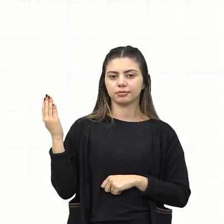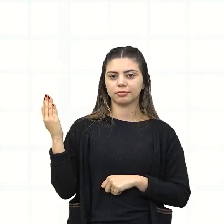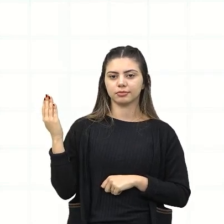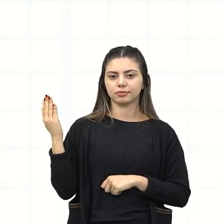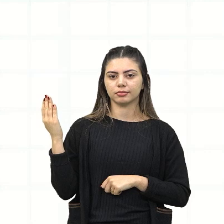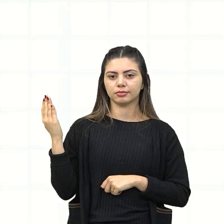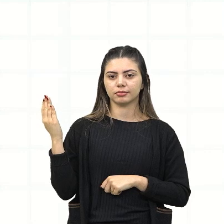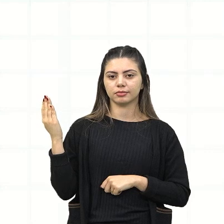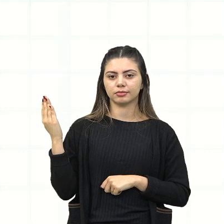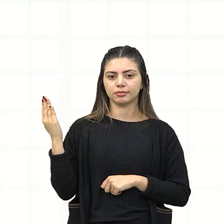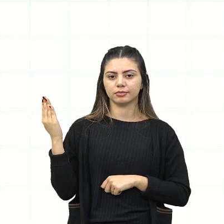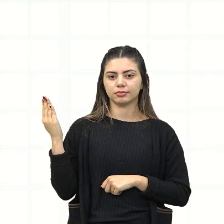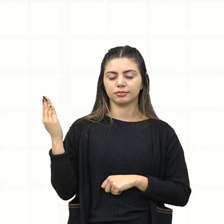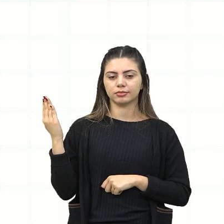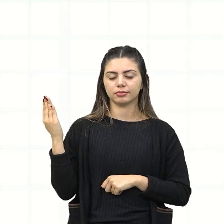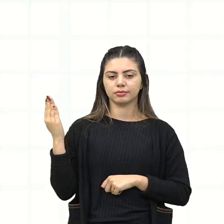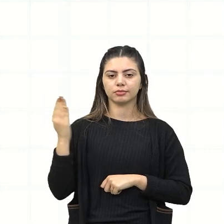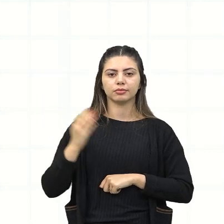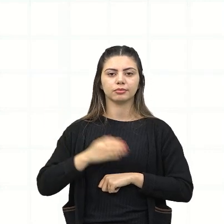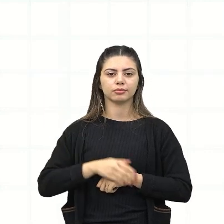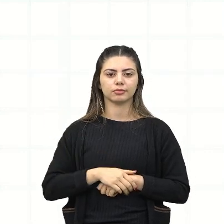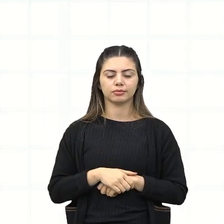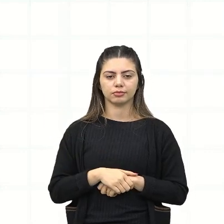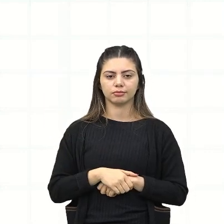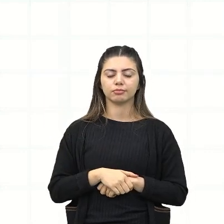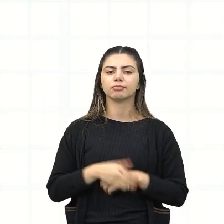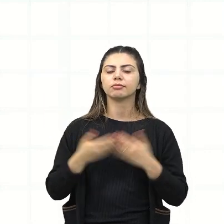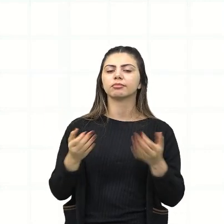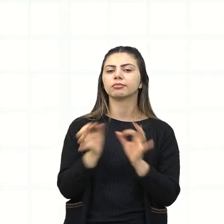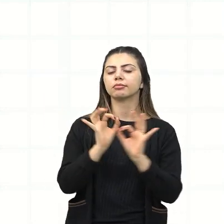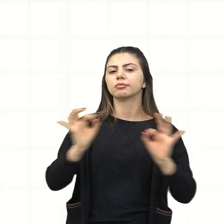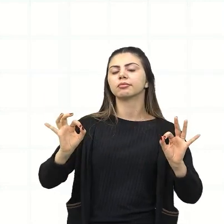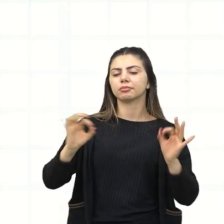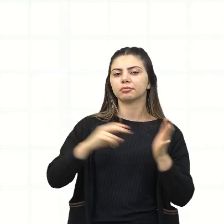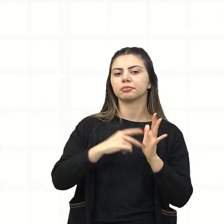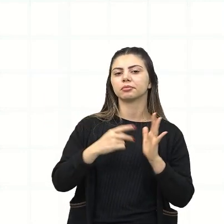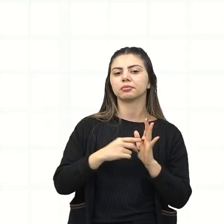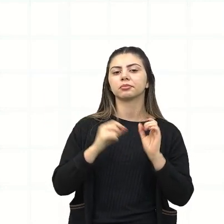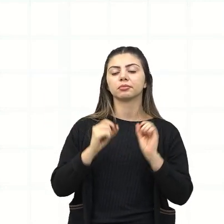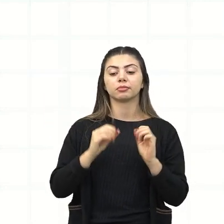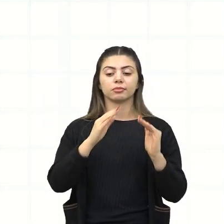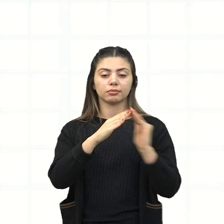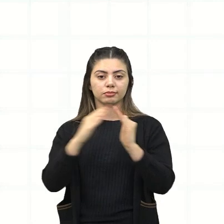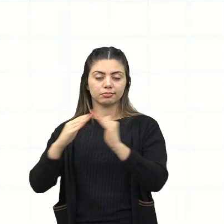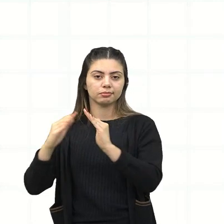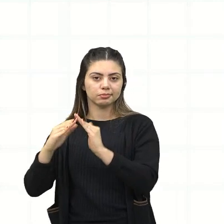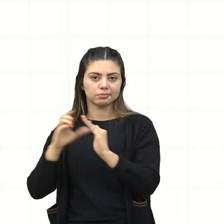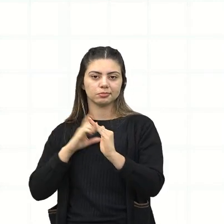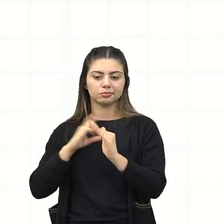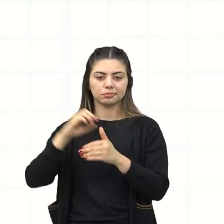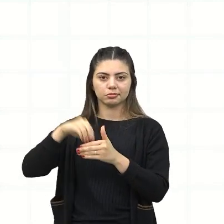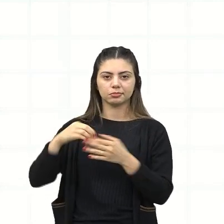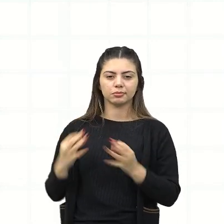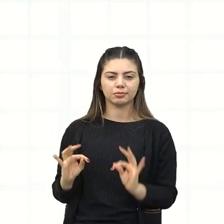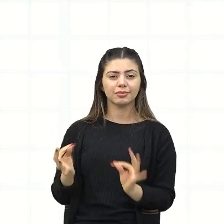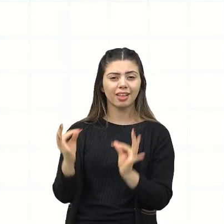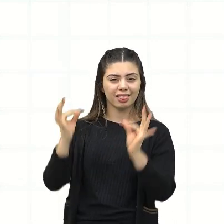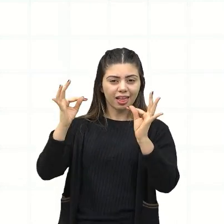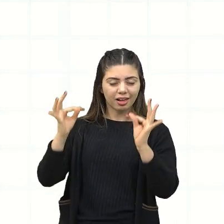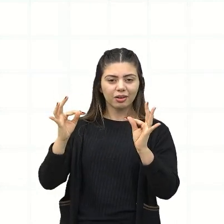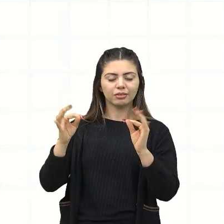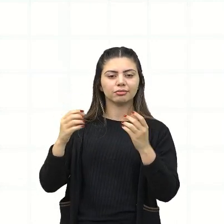equipped with AI assistants. Está falando aí que as casas inteligentes vão ser equipadas